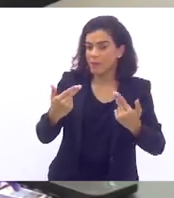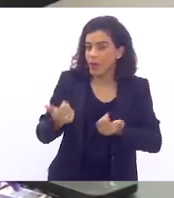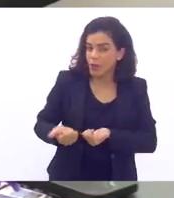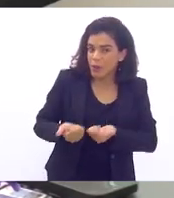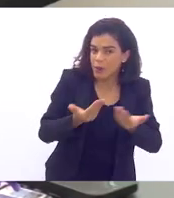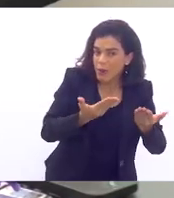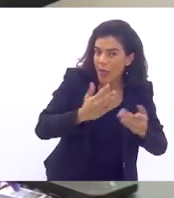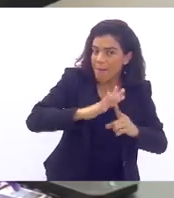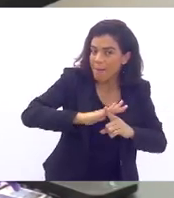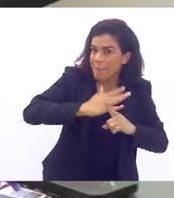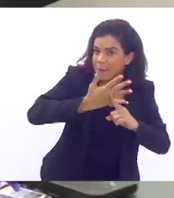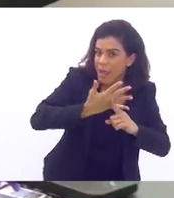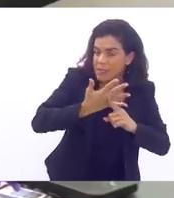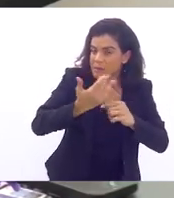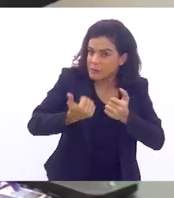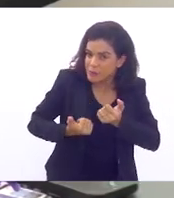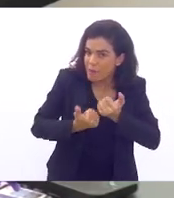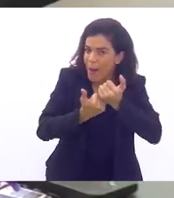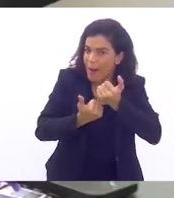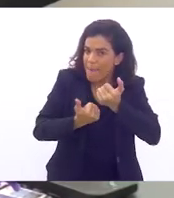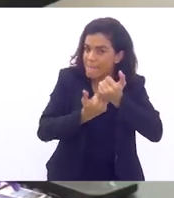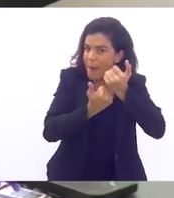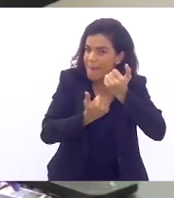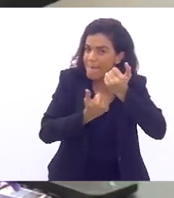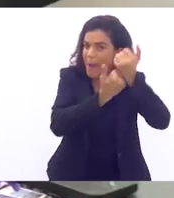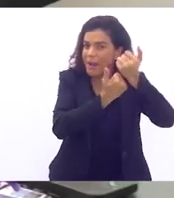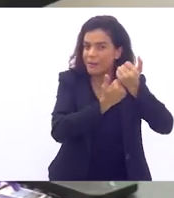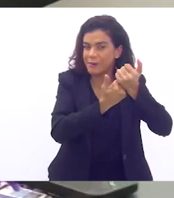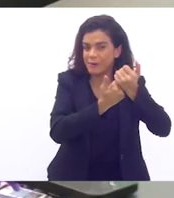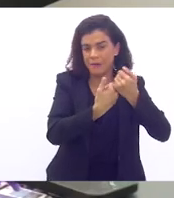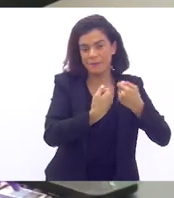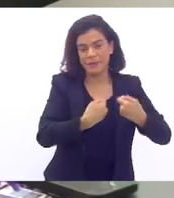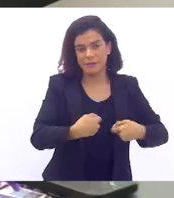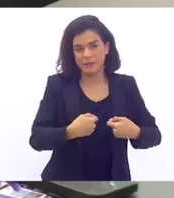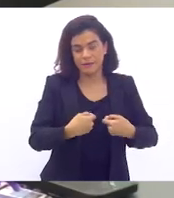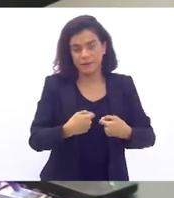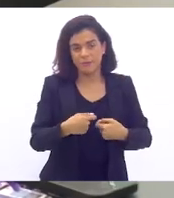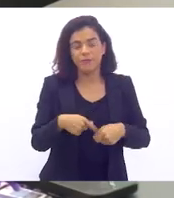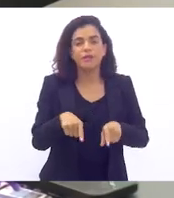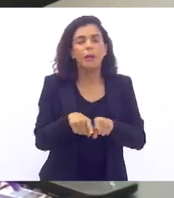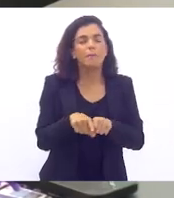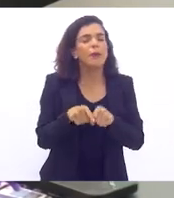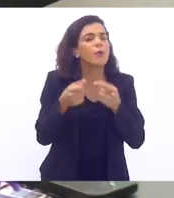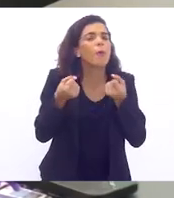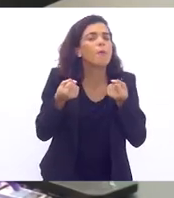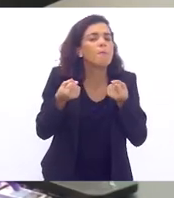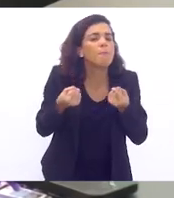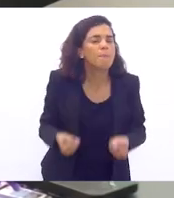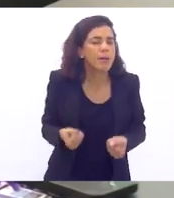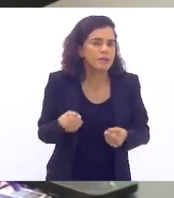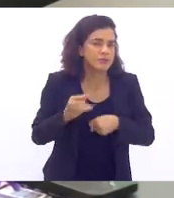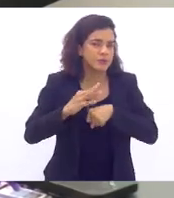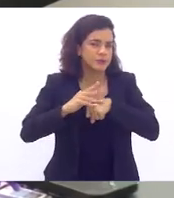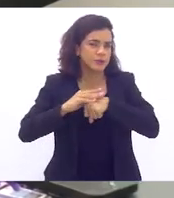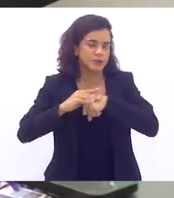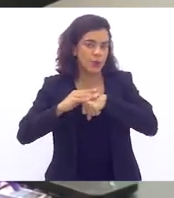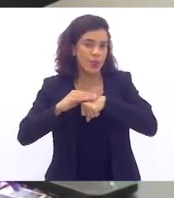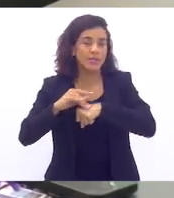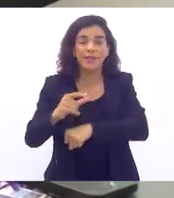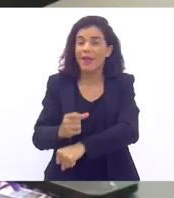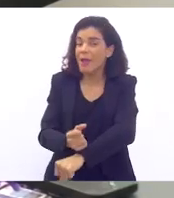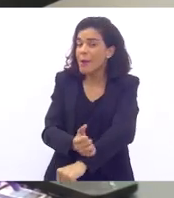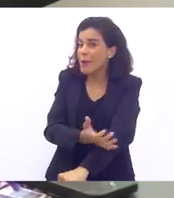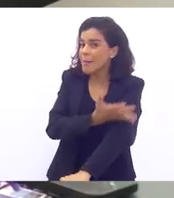mais para quem precisa e o principal peso da demônios porosa é o